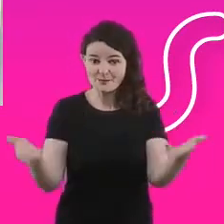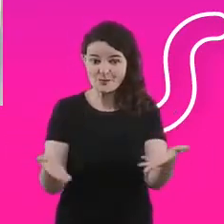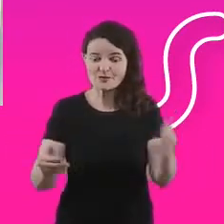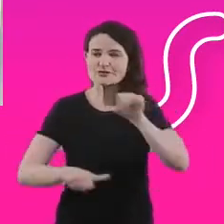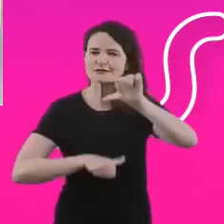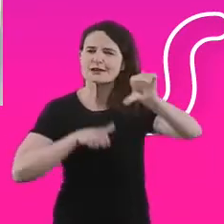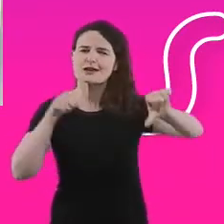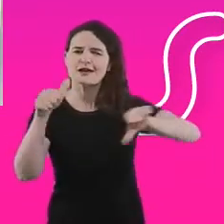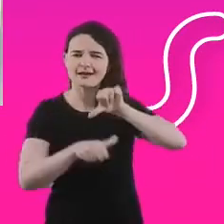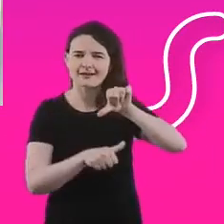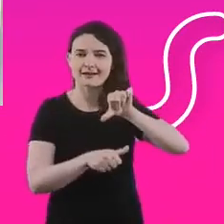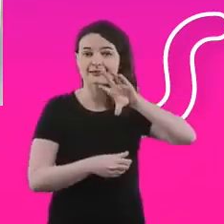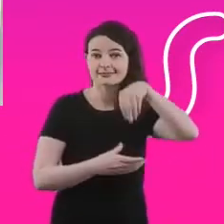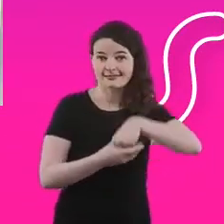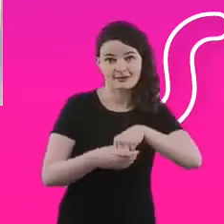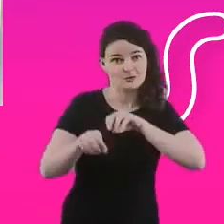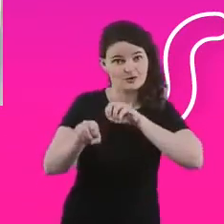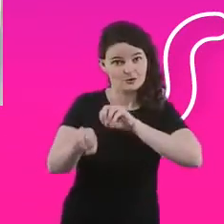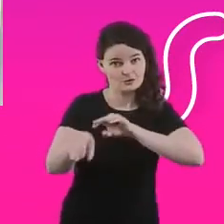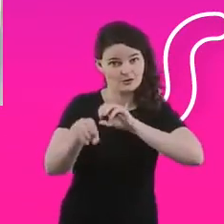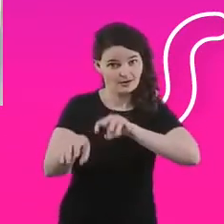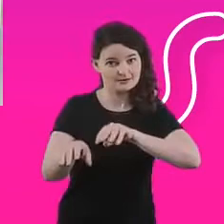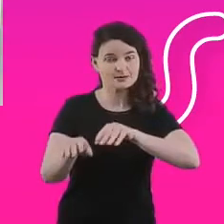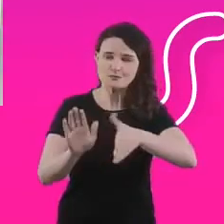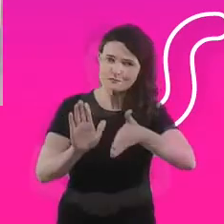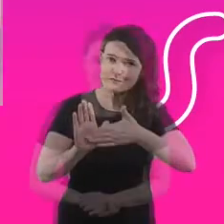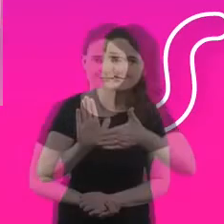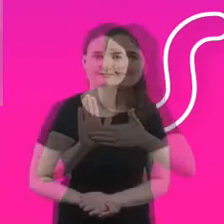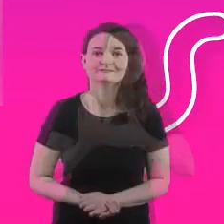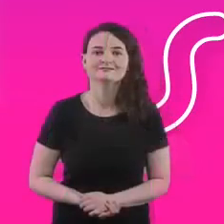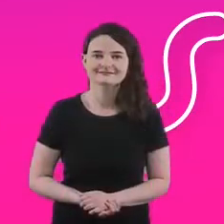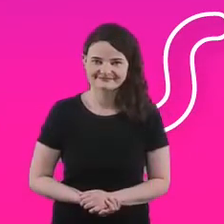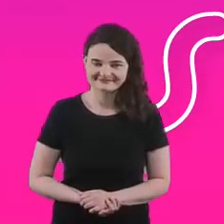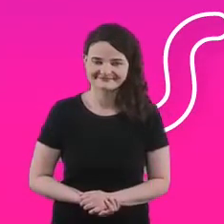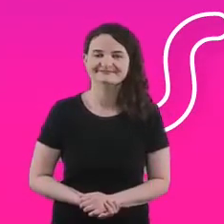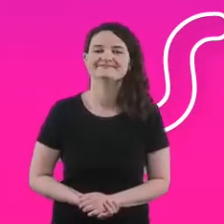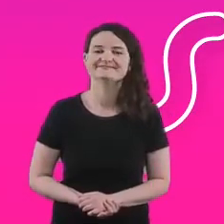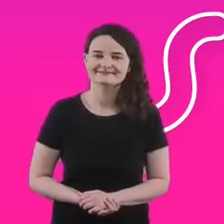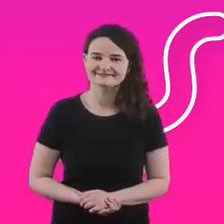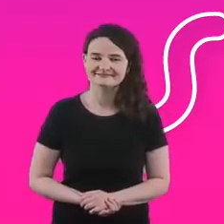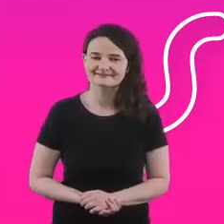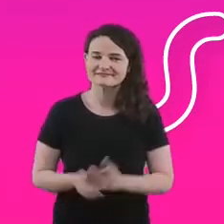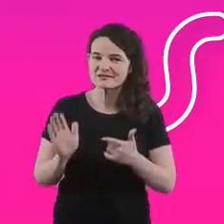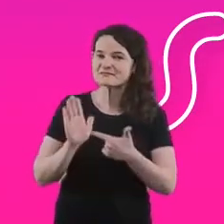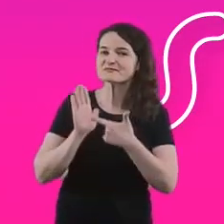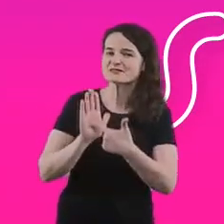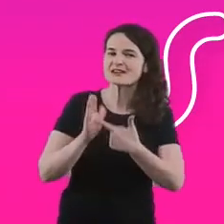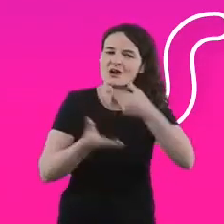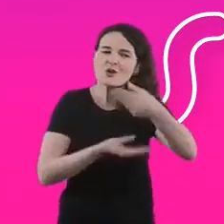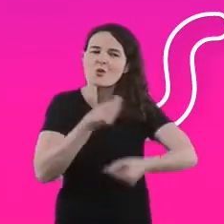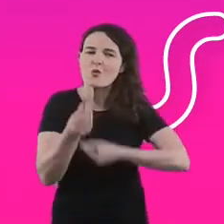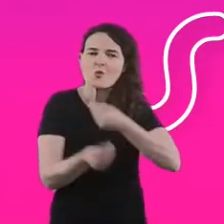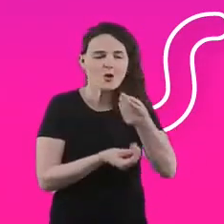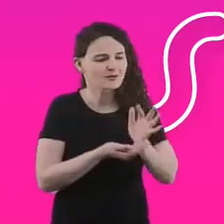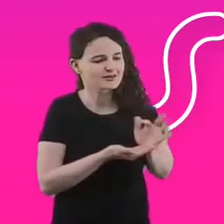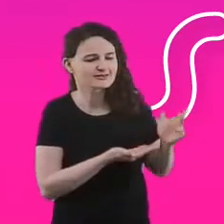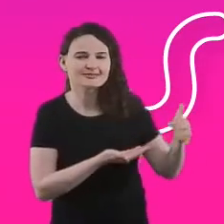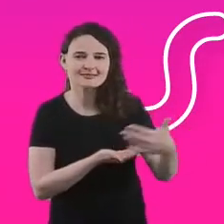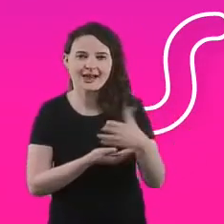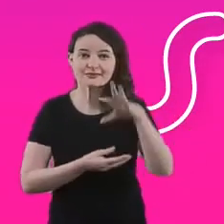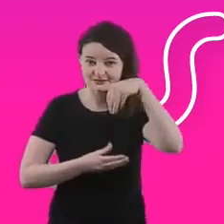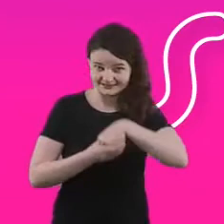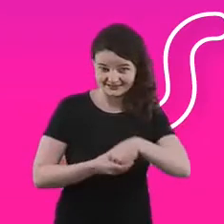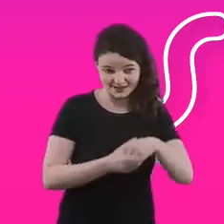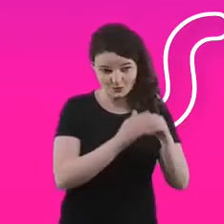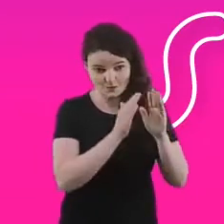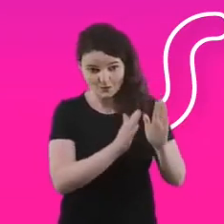educação, de uma perspectiva bem legal, de uma perspectiva do terceiro setor, ou seja, trazer um pouquinho de como é que a gente está usando dados em diferentes etapas desse processo, que